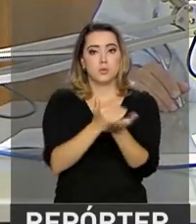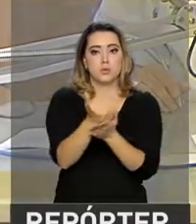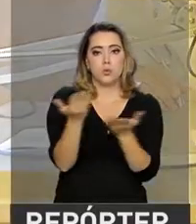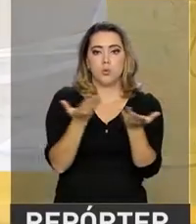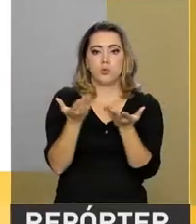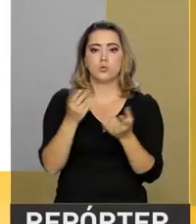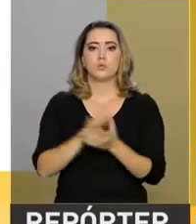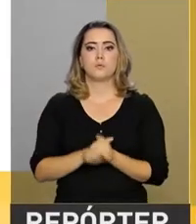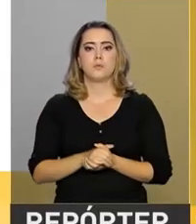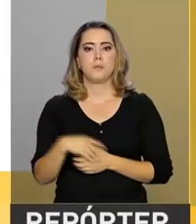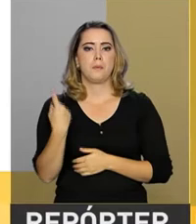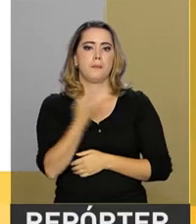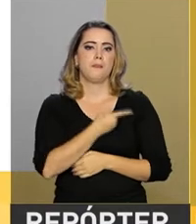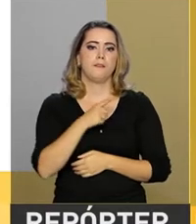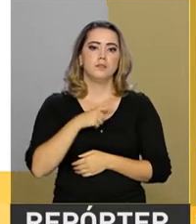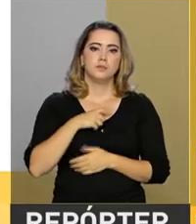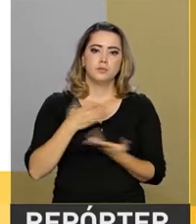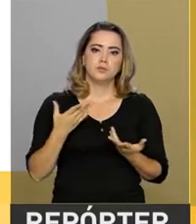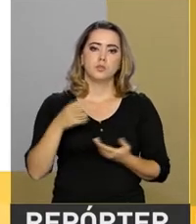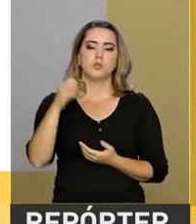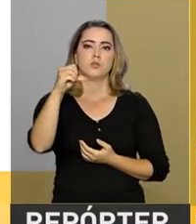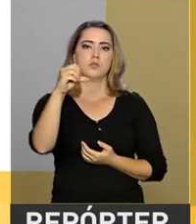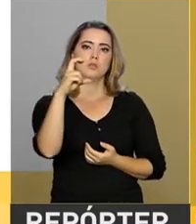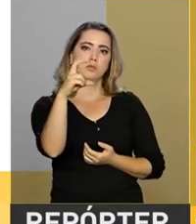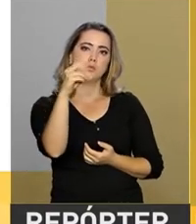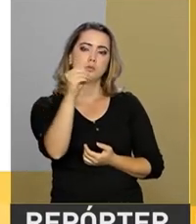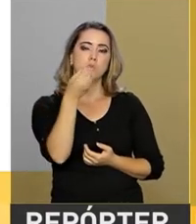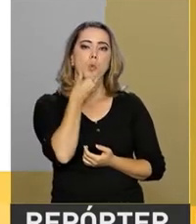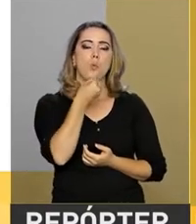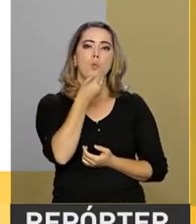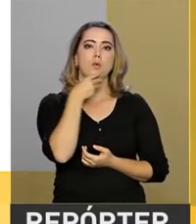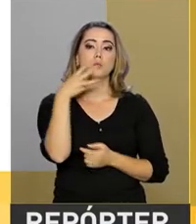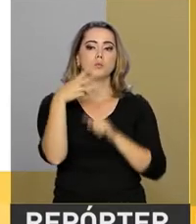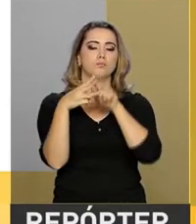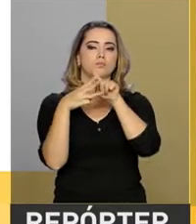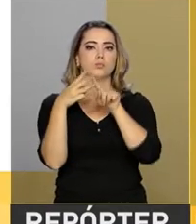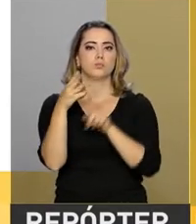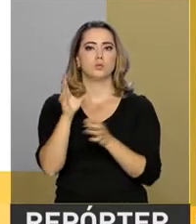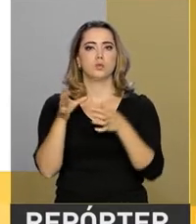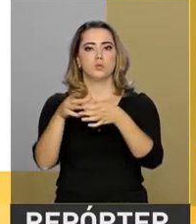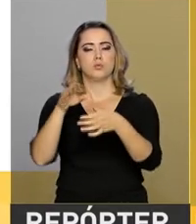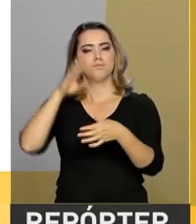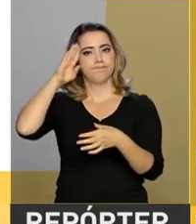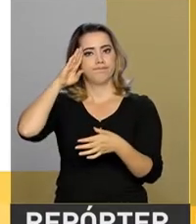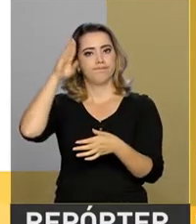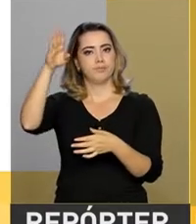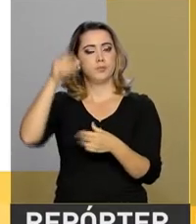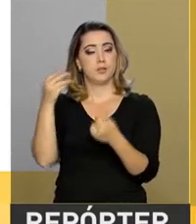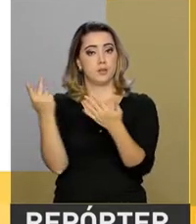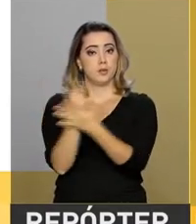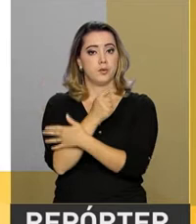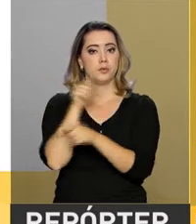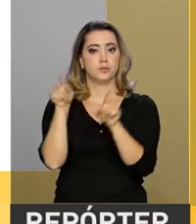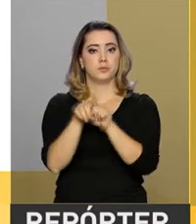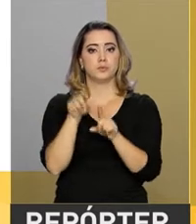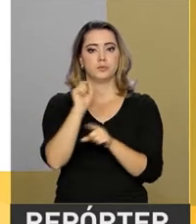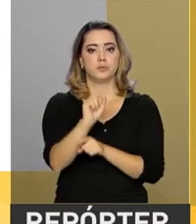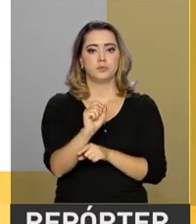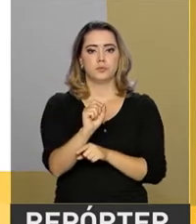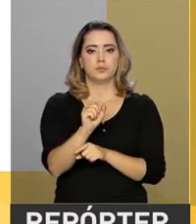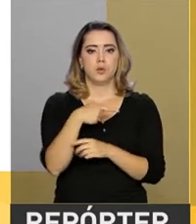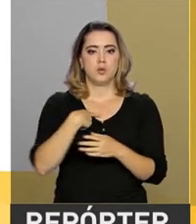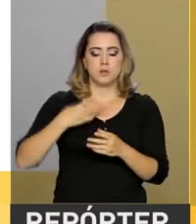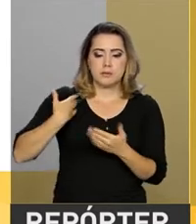temos, 900, como você disse, 950 homens das três forças que estão realizando um cerco